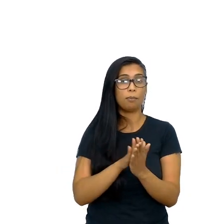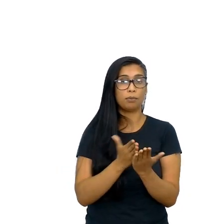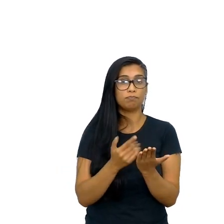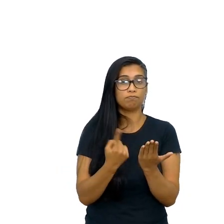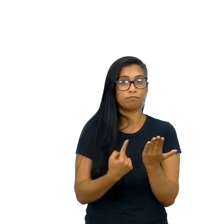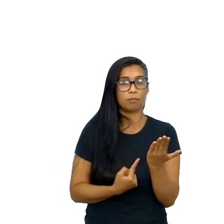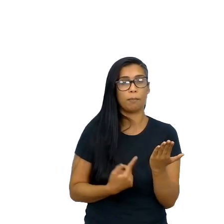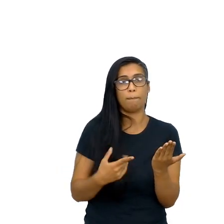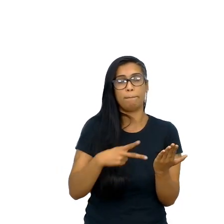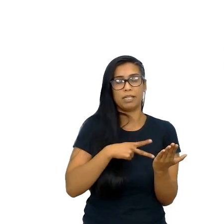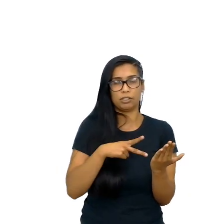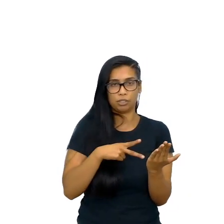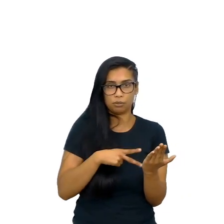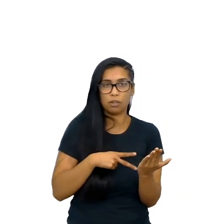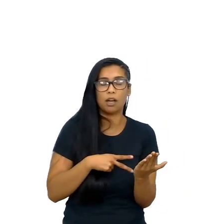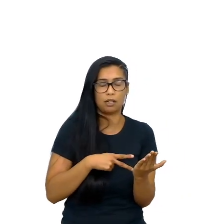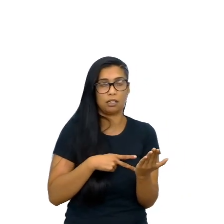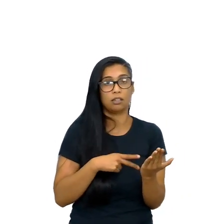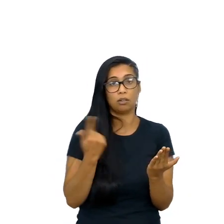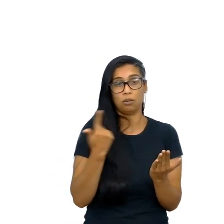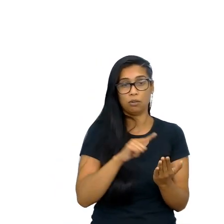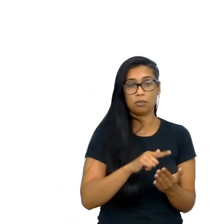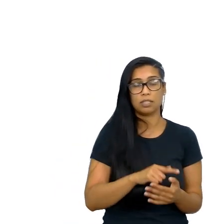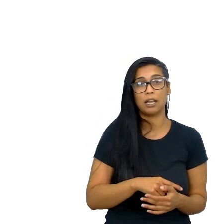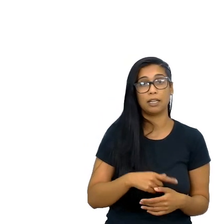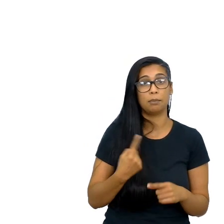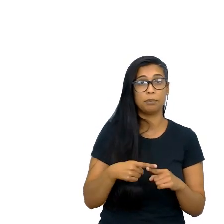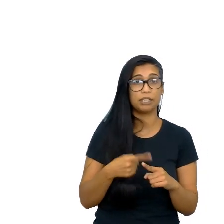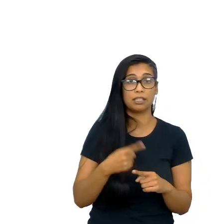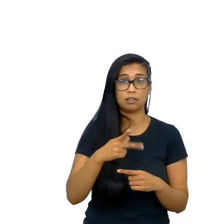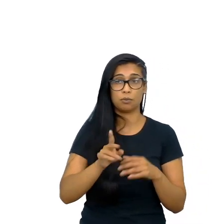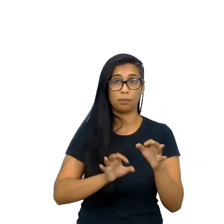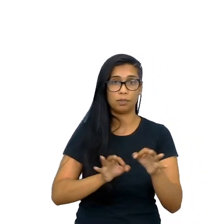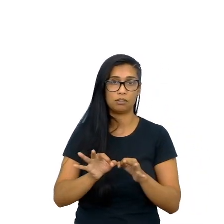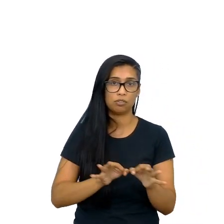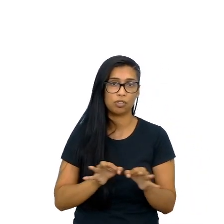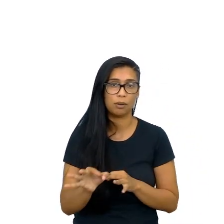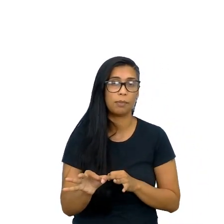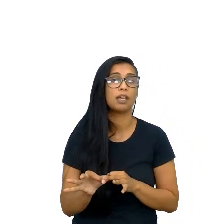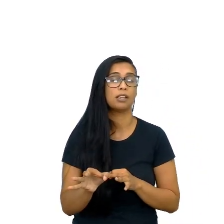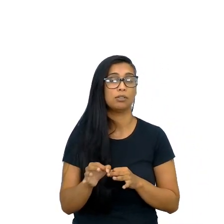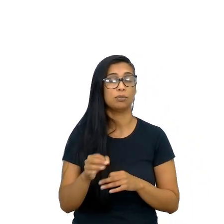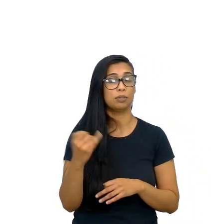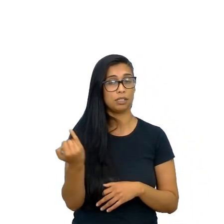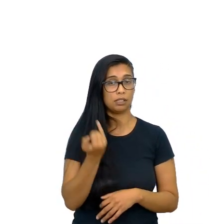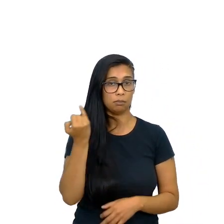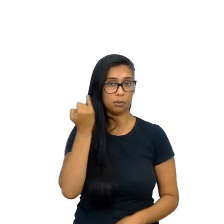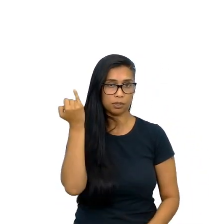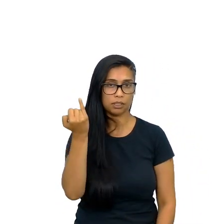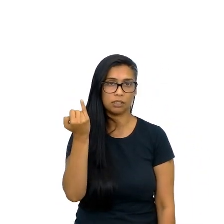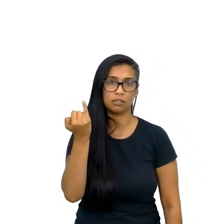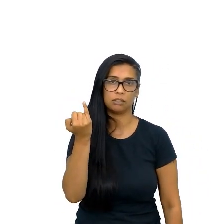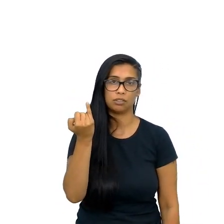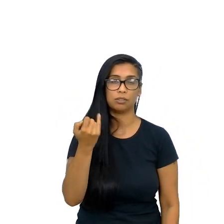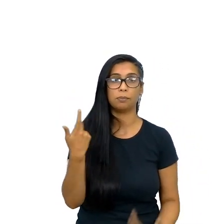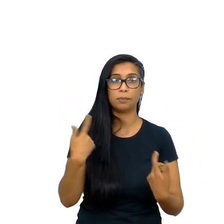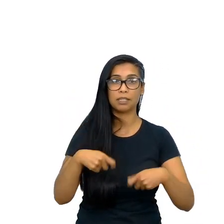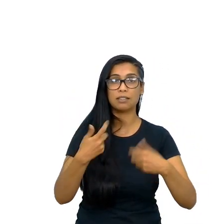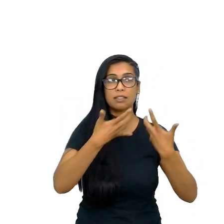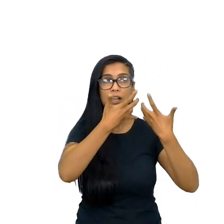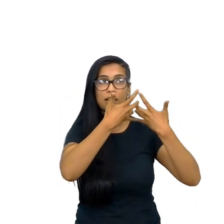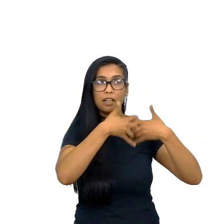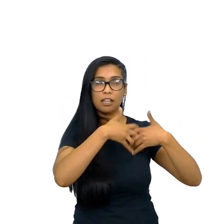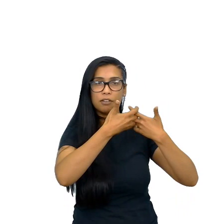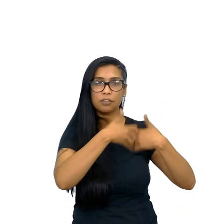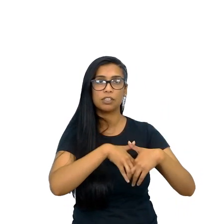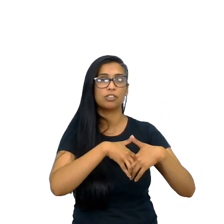pontos necessários para o seu planejamento. Em seguida, é necessário encontrar meios de refletir junto com